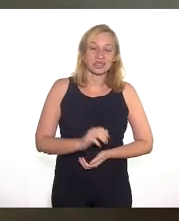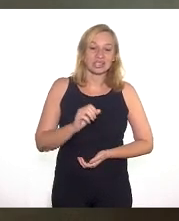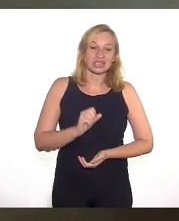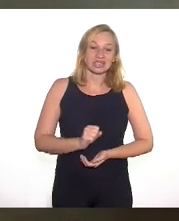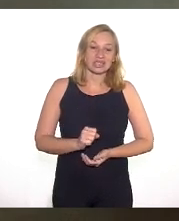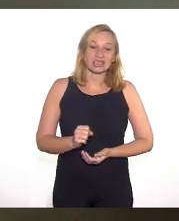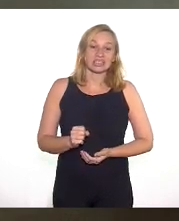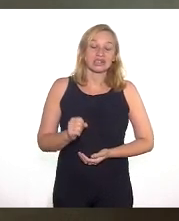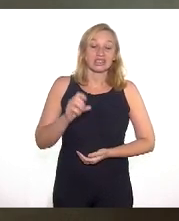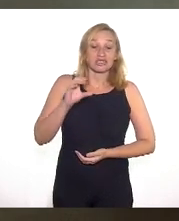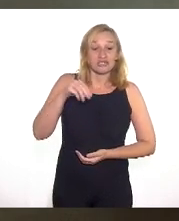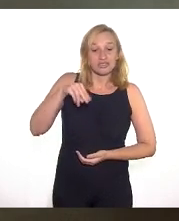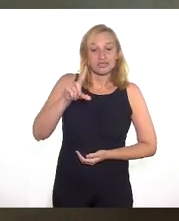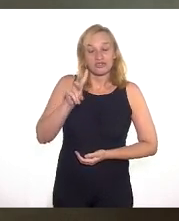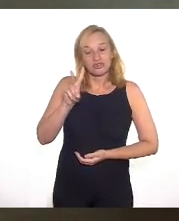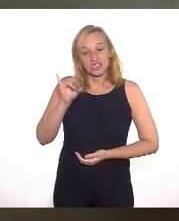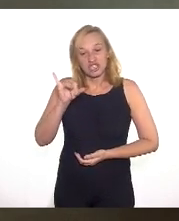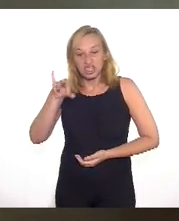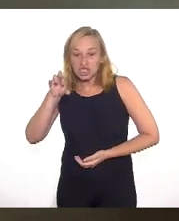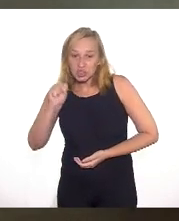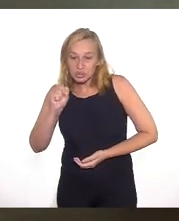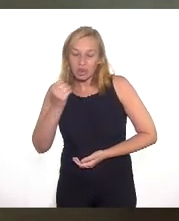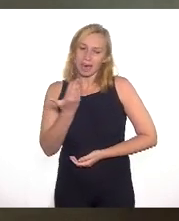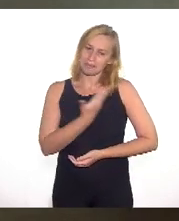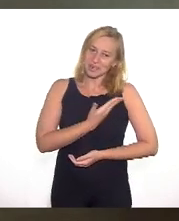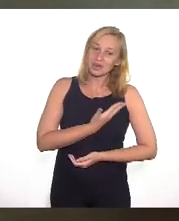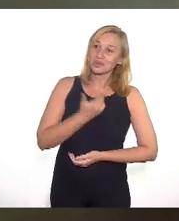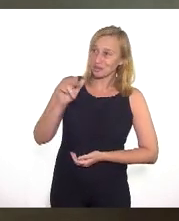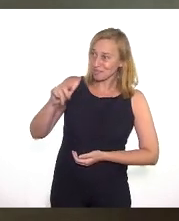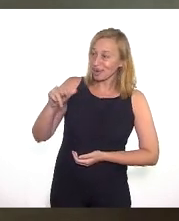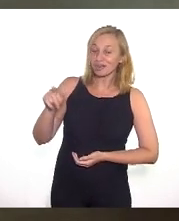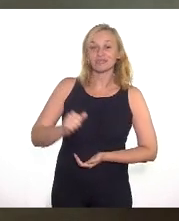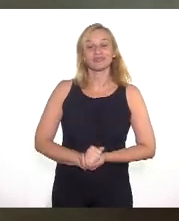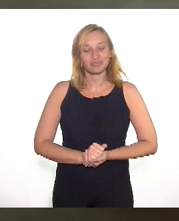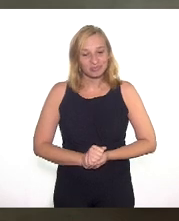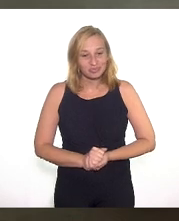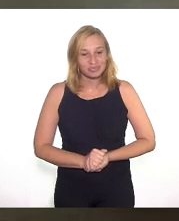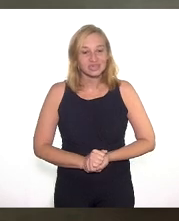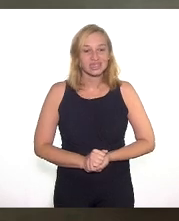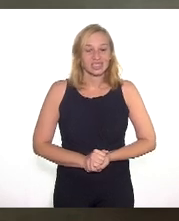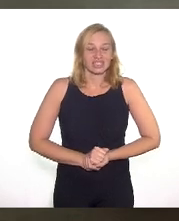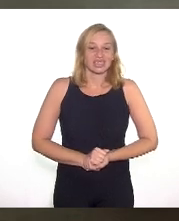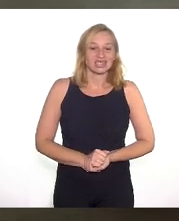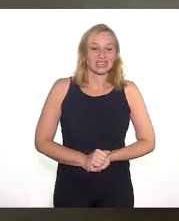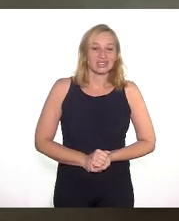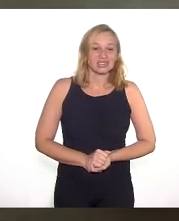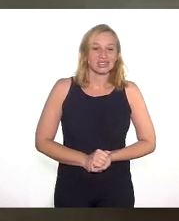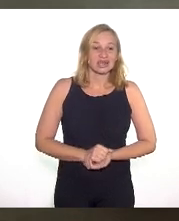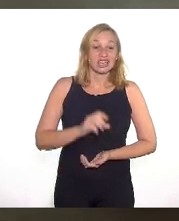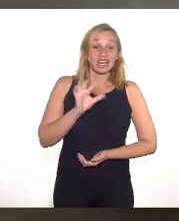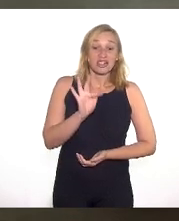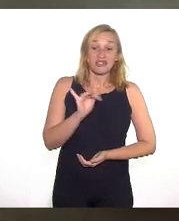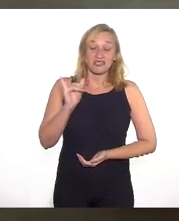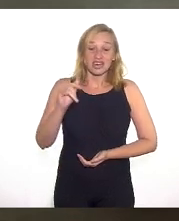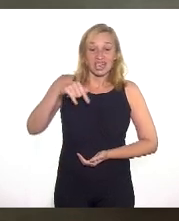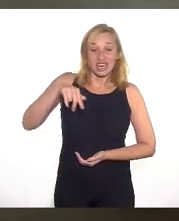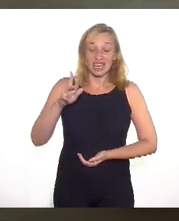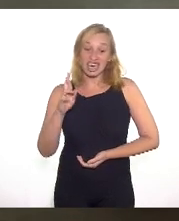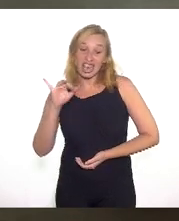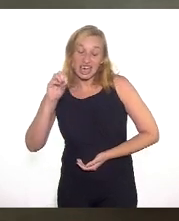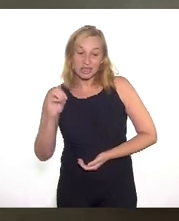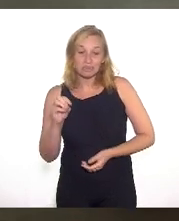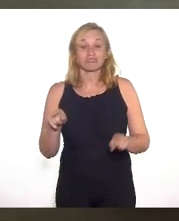saudar Vinícius, nosso amigo, nosso irmão Vinícius, saudar o nosso comandante Figueiredo, saudar